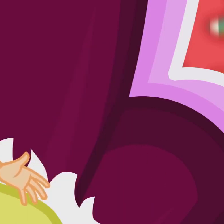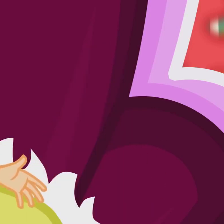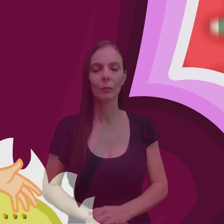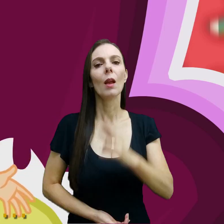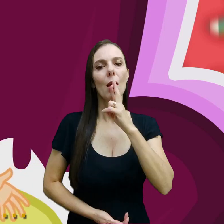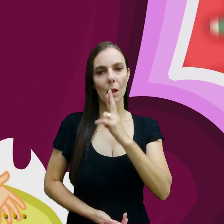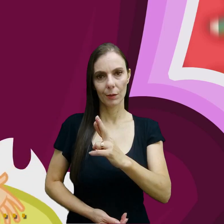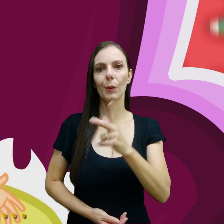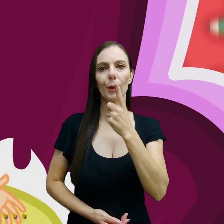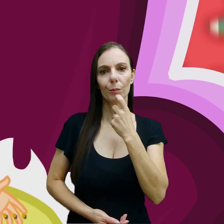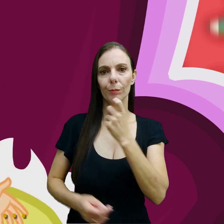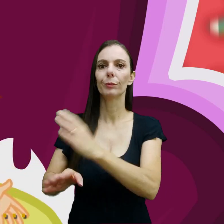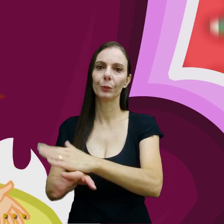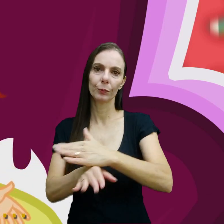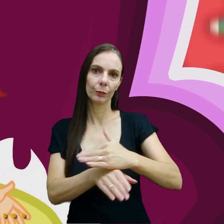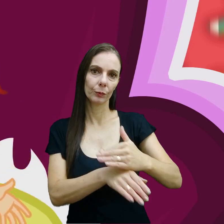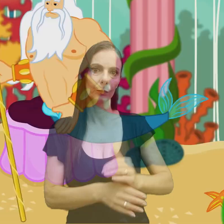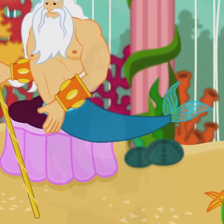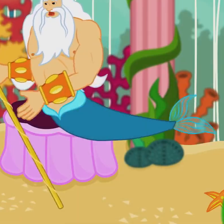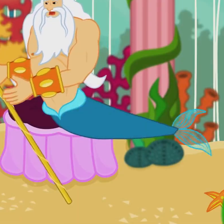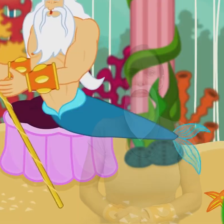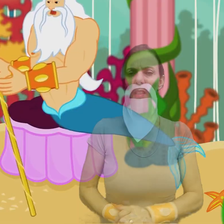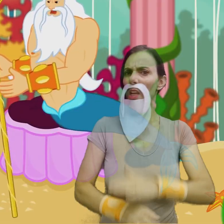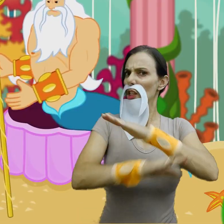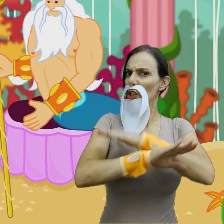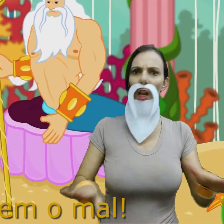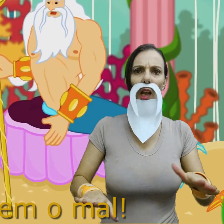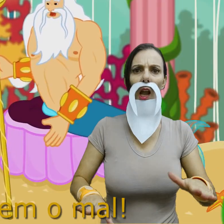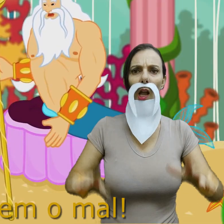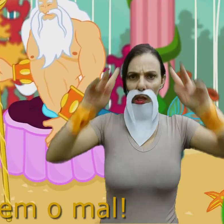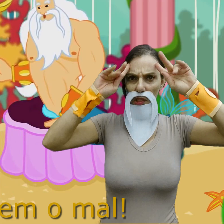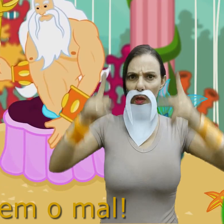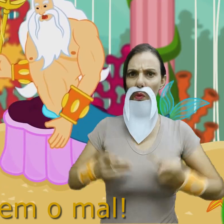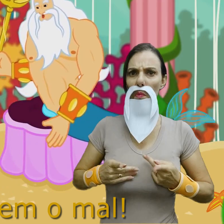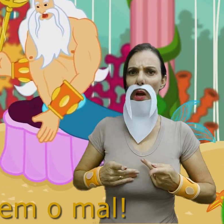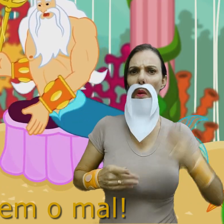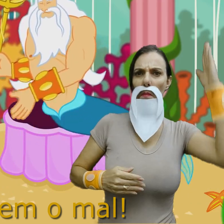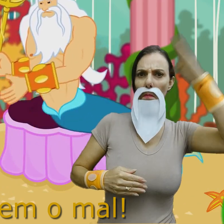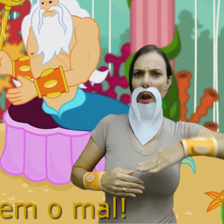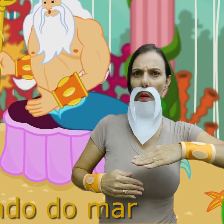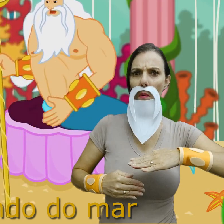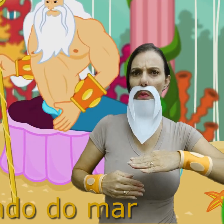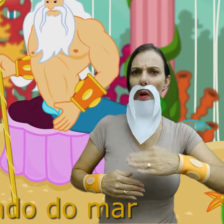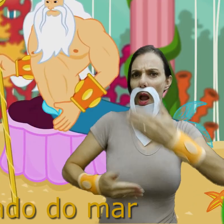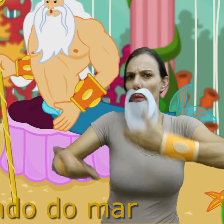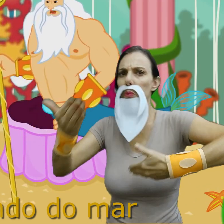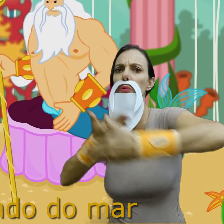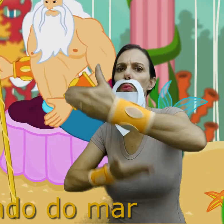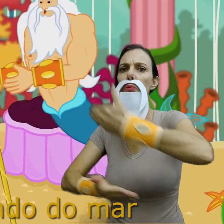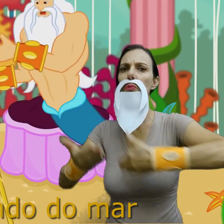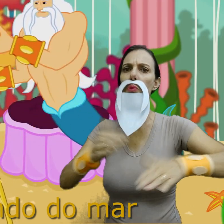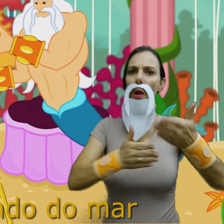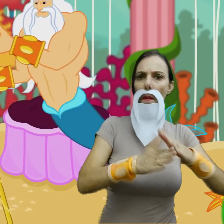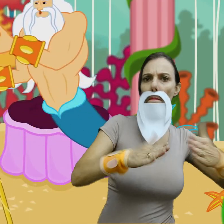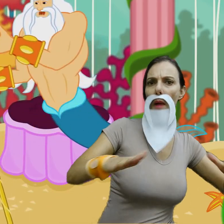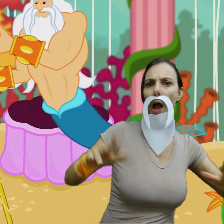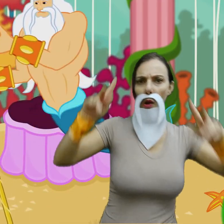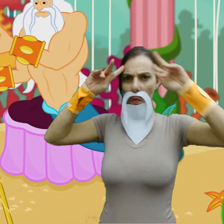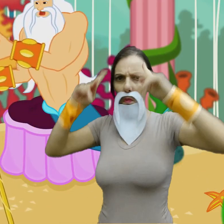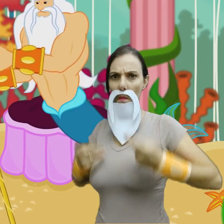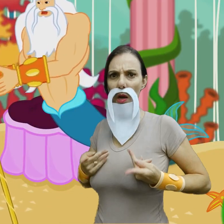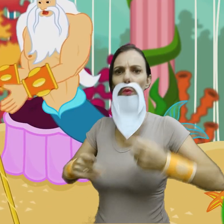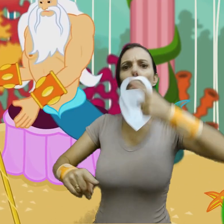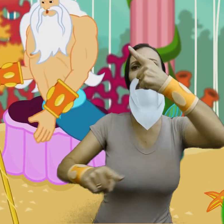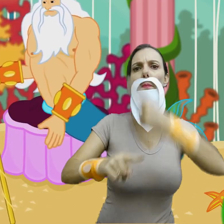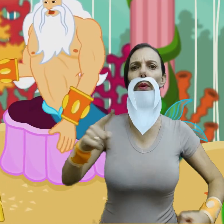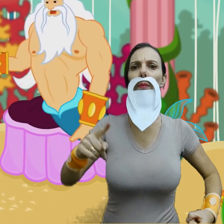morrer! Respondeu de volta Ariel. Basta! Os seres humanos trazem o mal. As relações entre o mundo do mar e o mundo